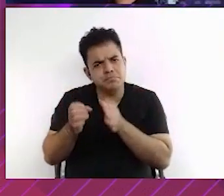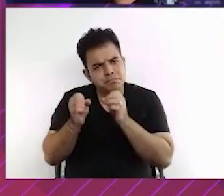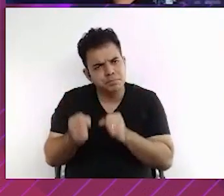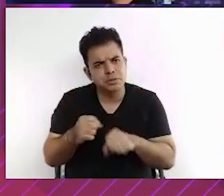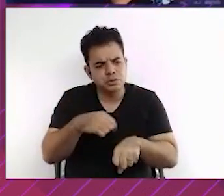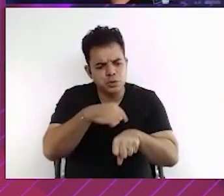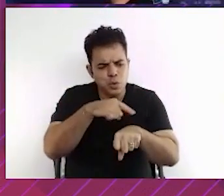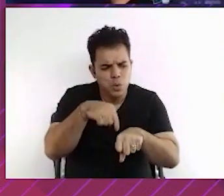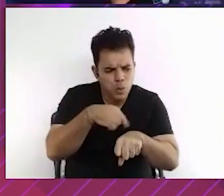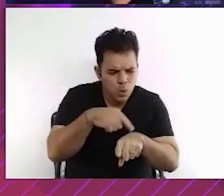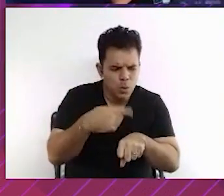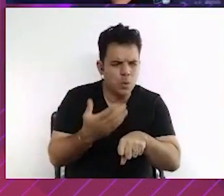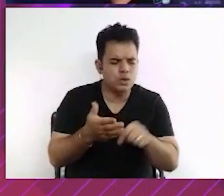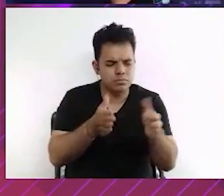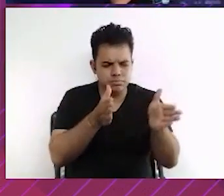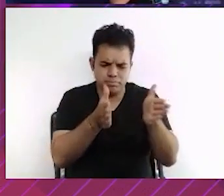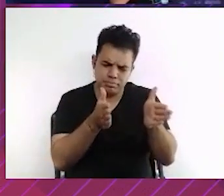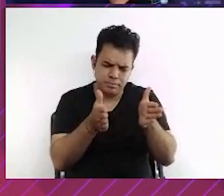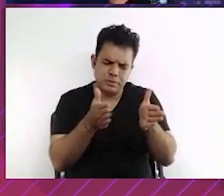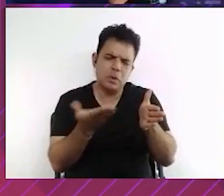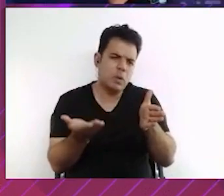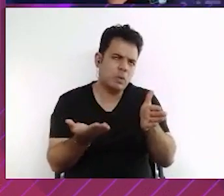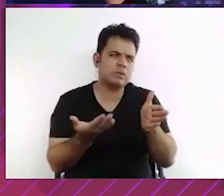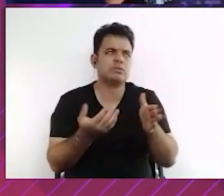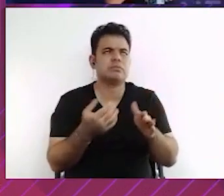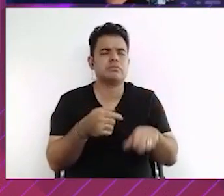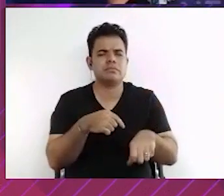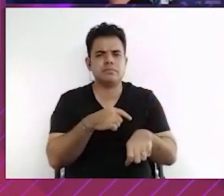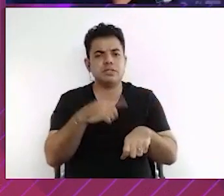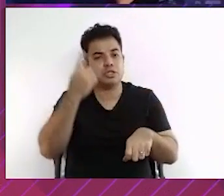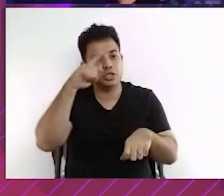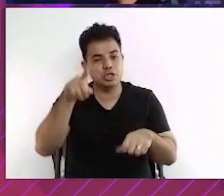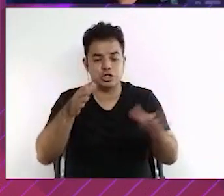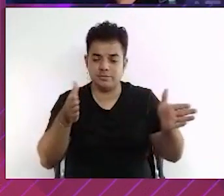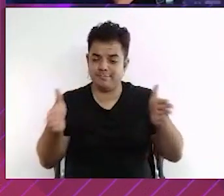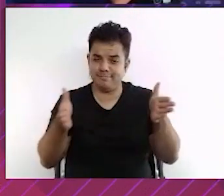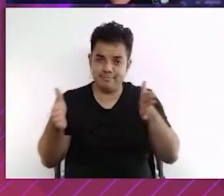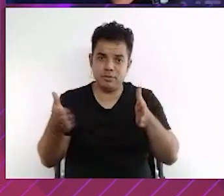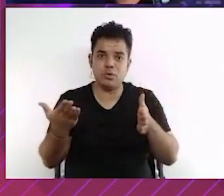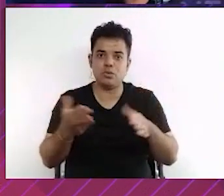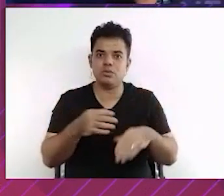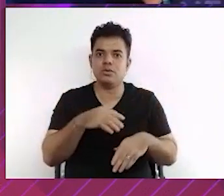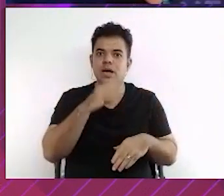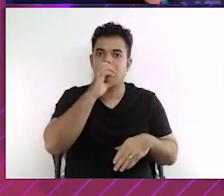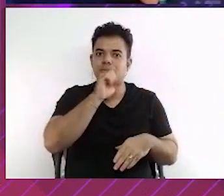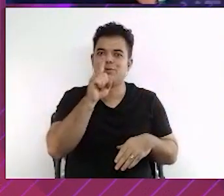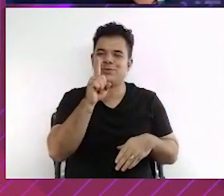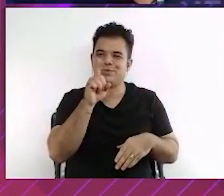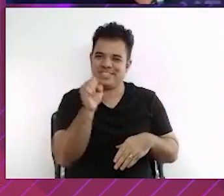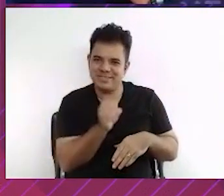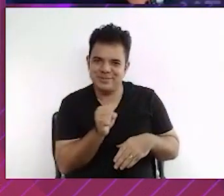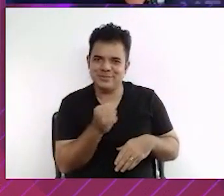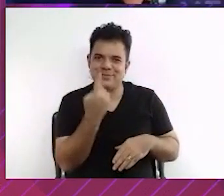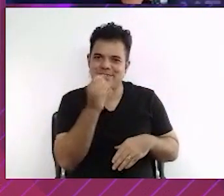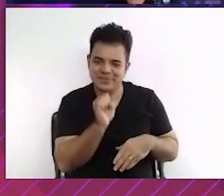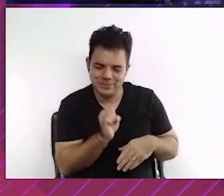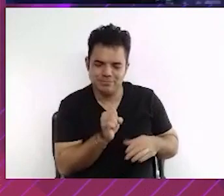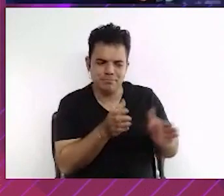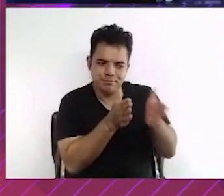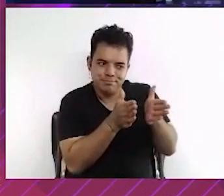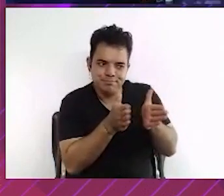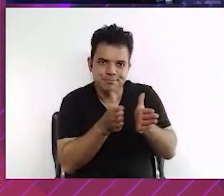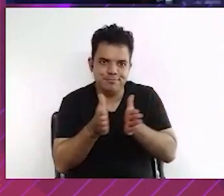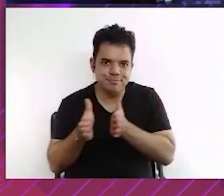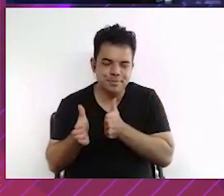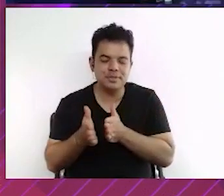hora, uma frequência de tempo regular, por hora, por dia, por segundo. Então, em cada ponto daquele vai ter uma